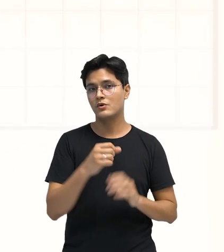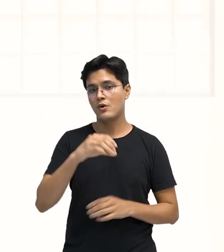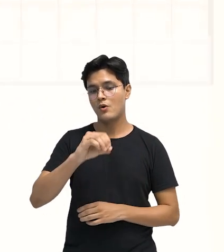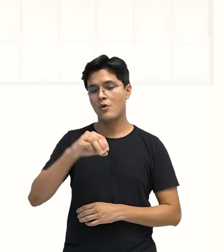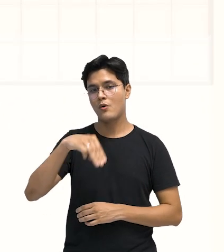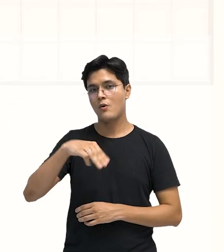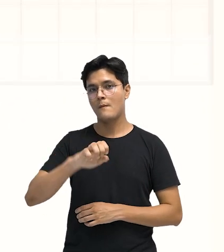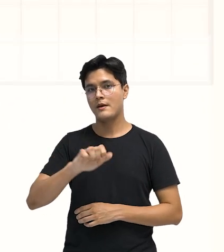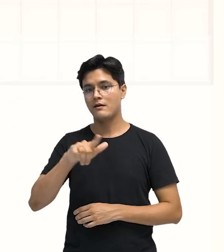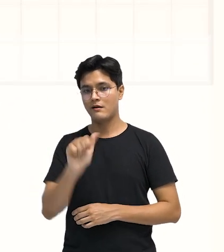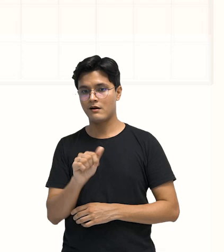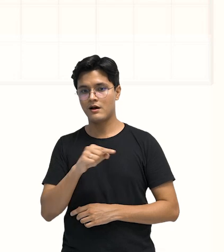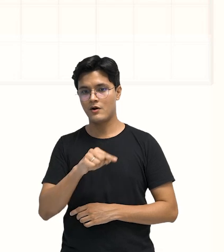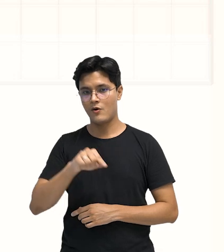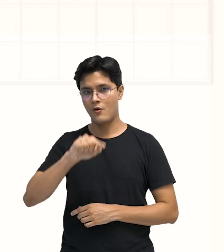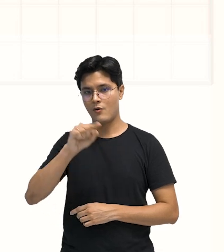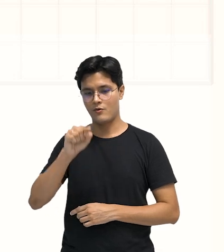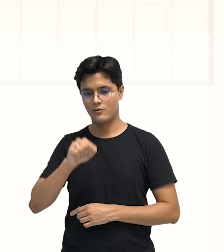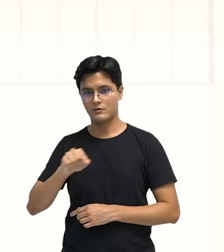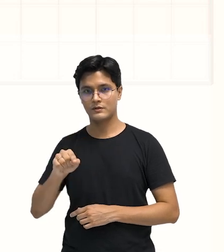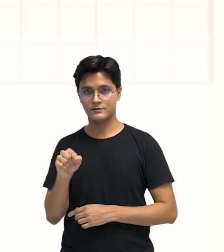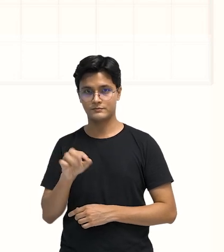ômega, tá?